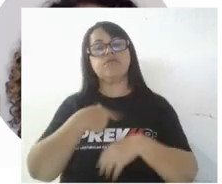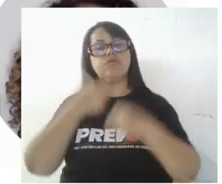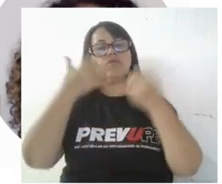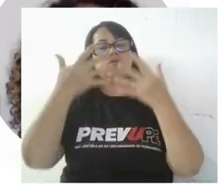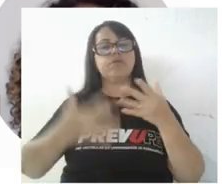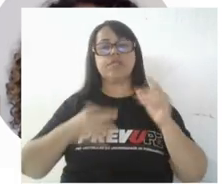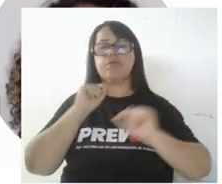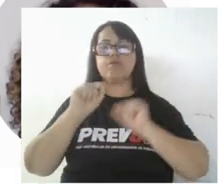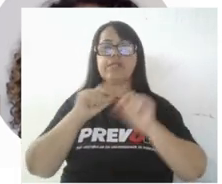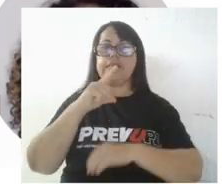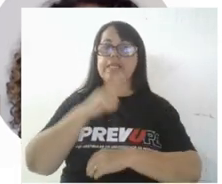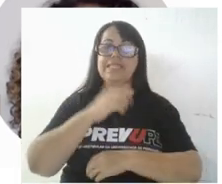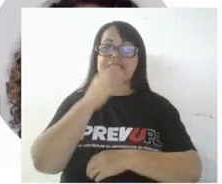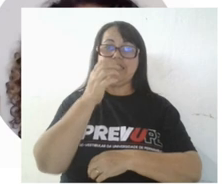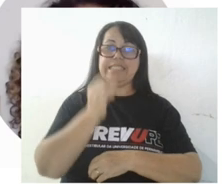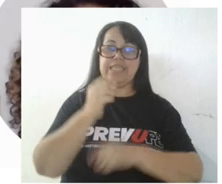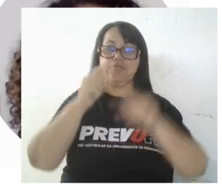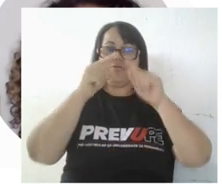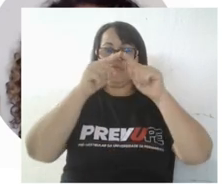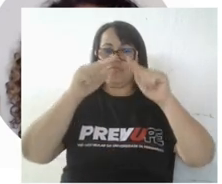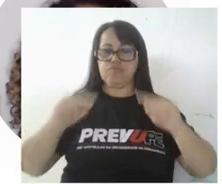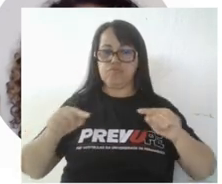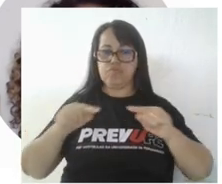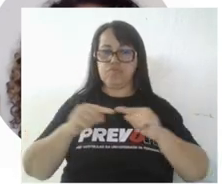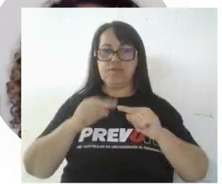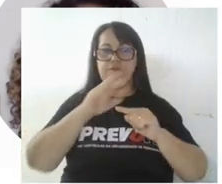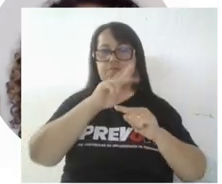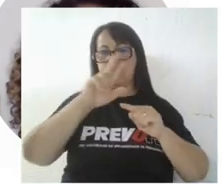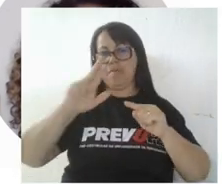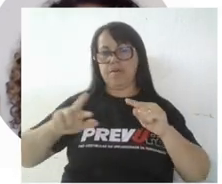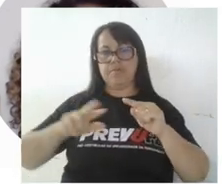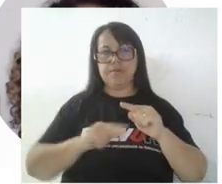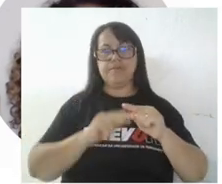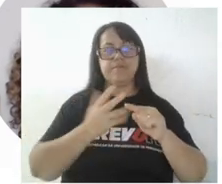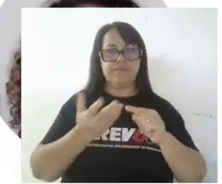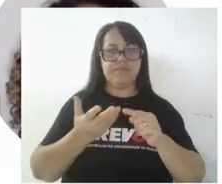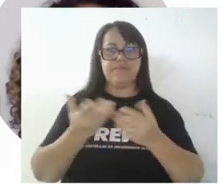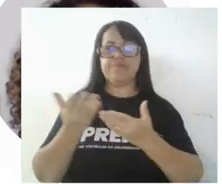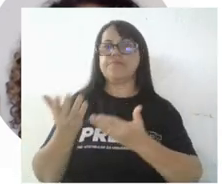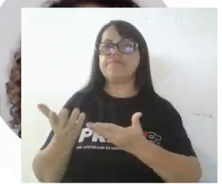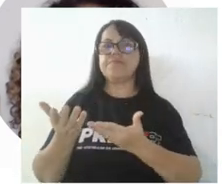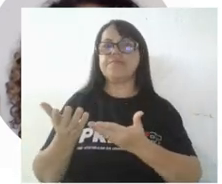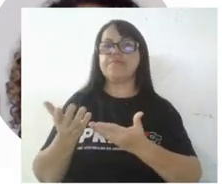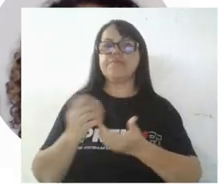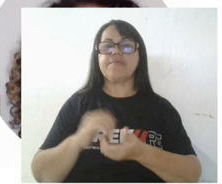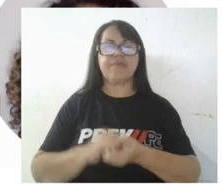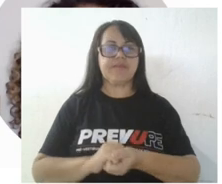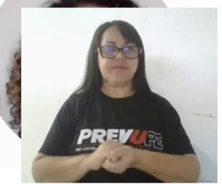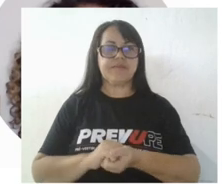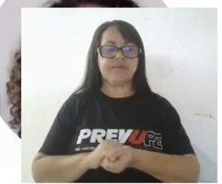vai dizer que ele tem 6 triângulos equiláteros, não é isso? Então, 6 vezes L ao quadrado, raiz de 3 sobre